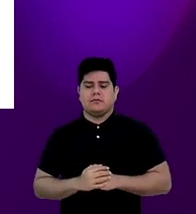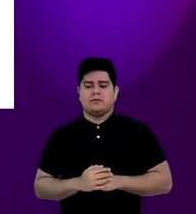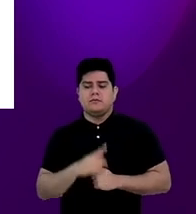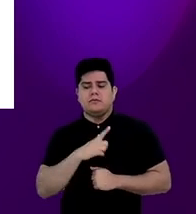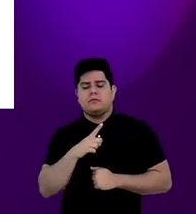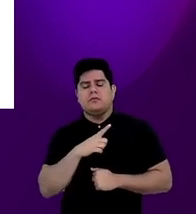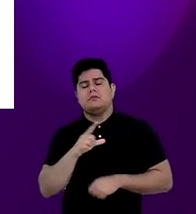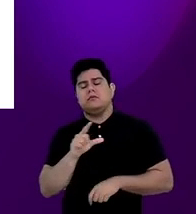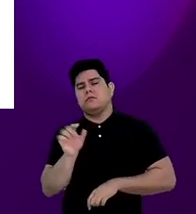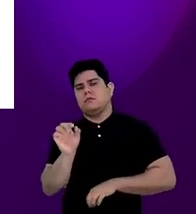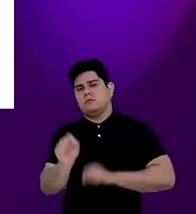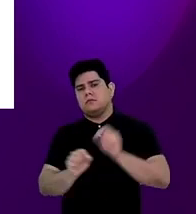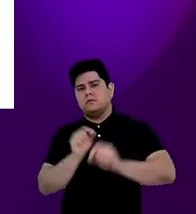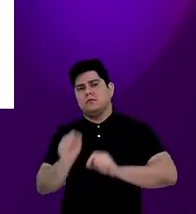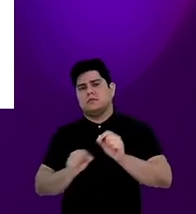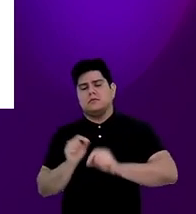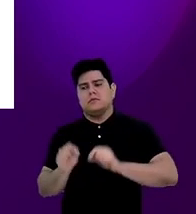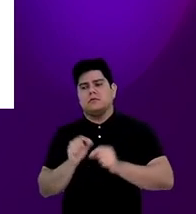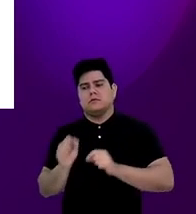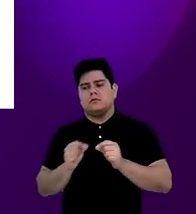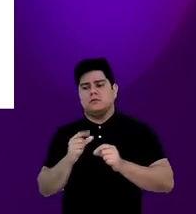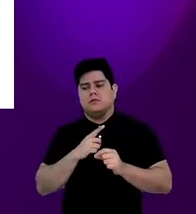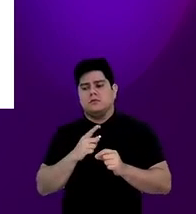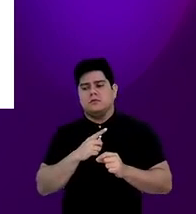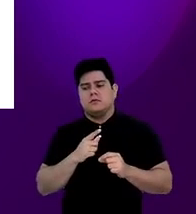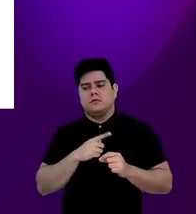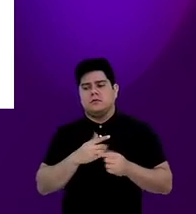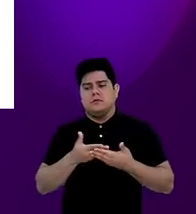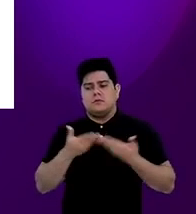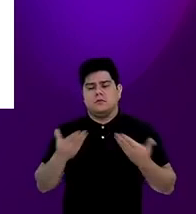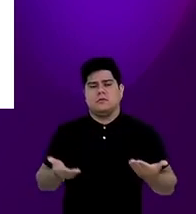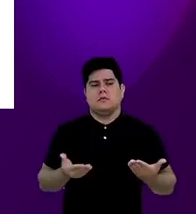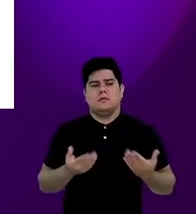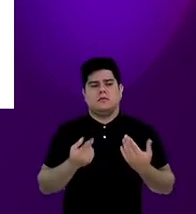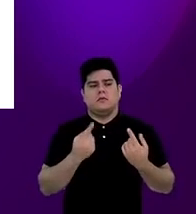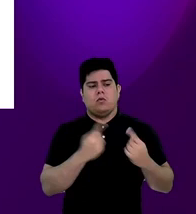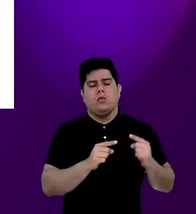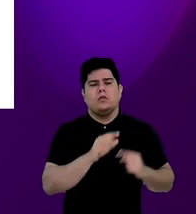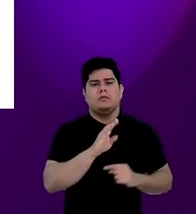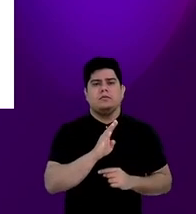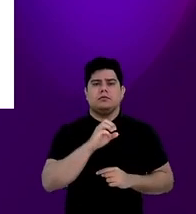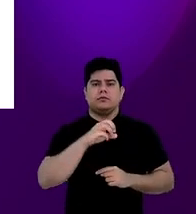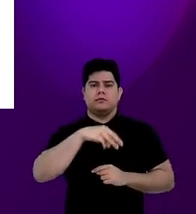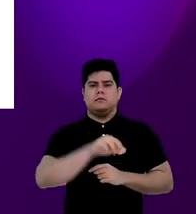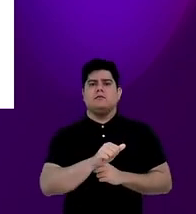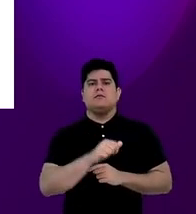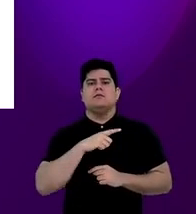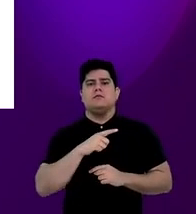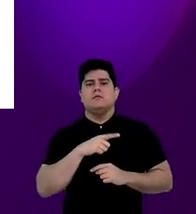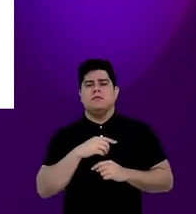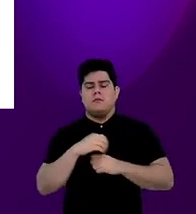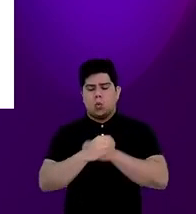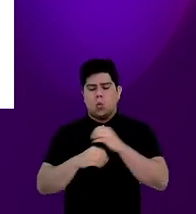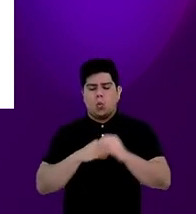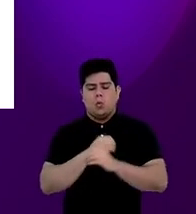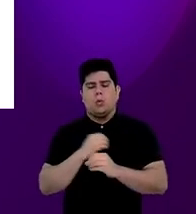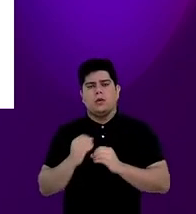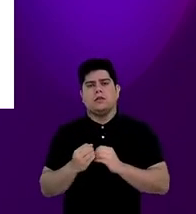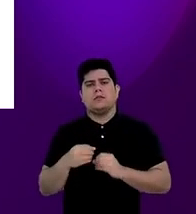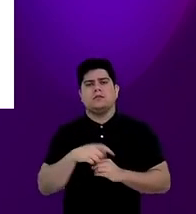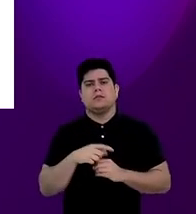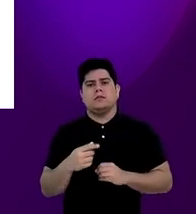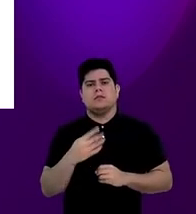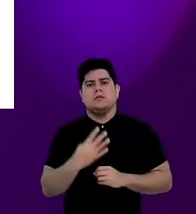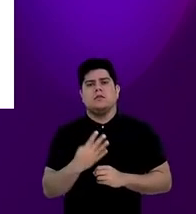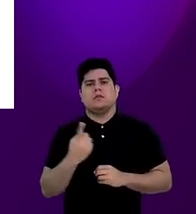que tem uma posição de anticorpo contra BCMA e tem as moléculas coestimuladoras